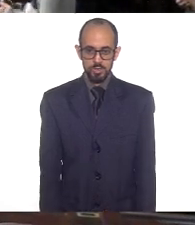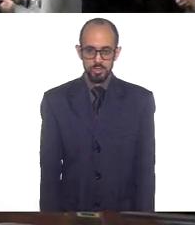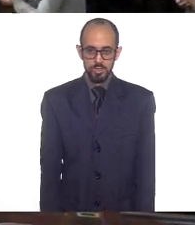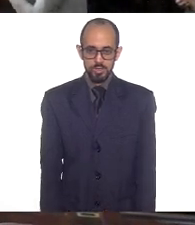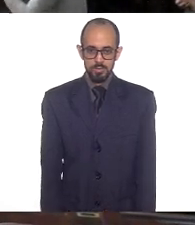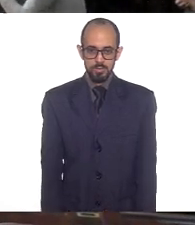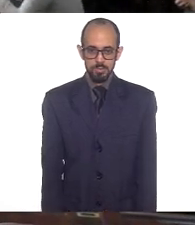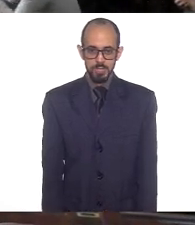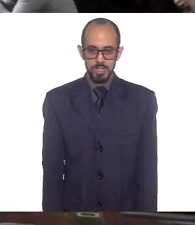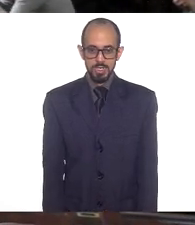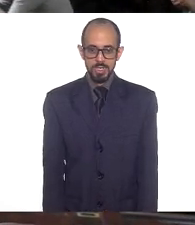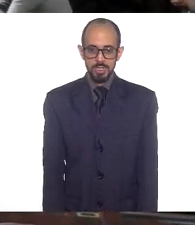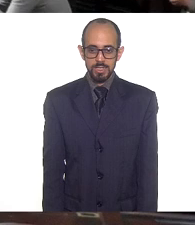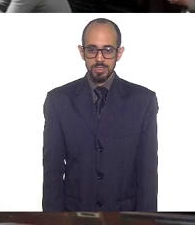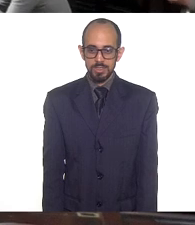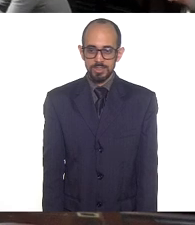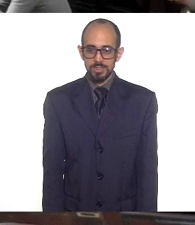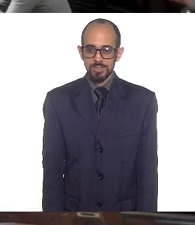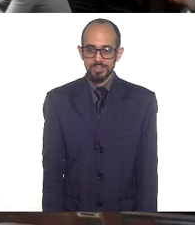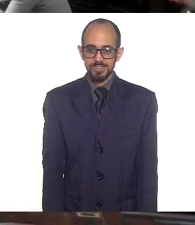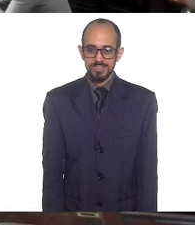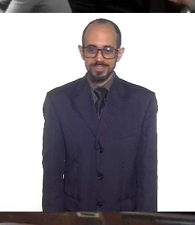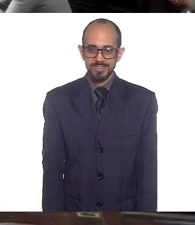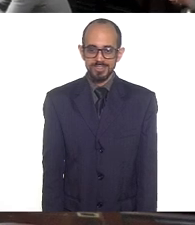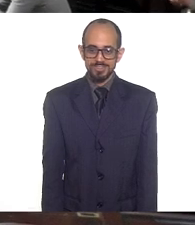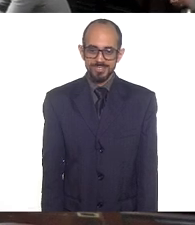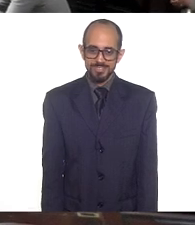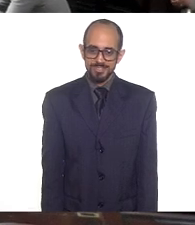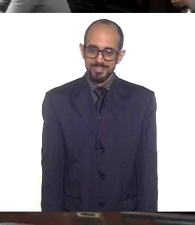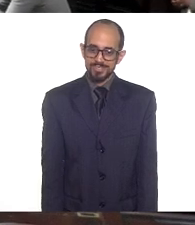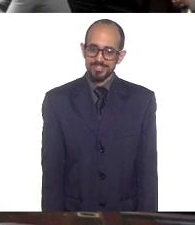o grupo agora madrinha madrinha